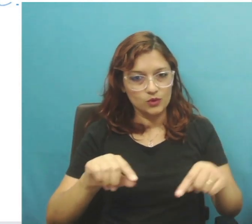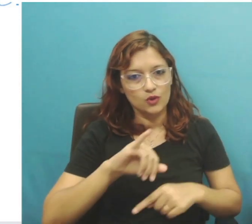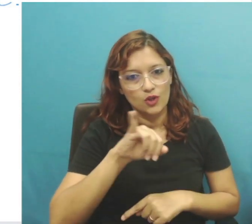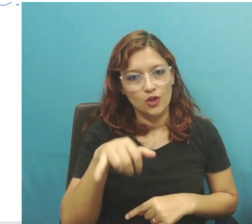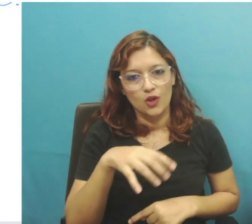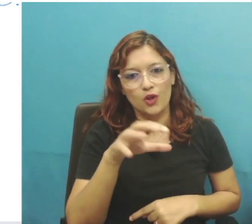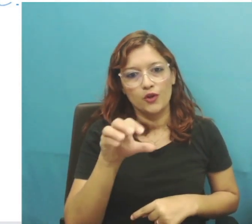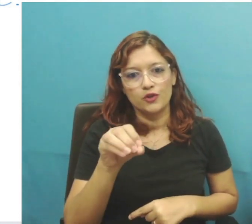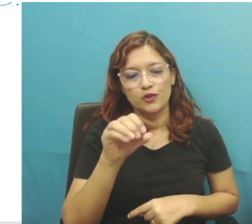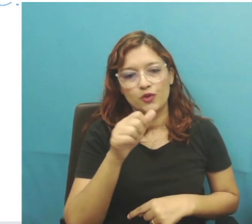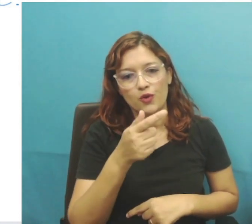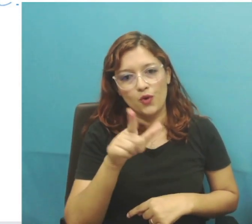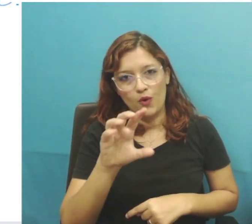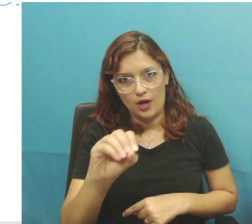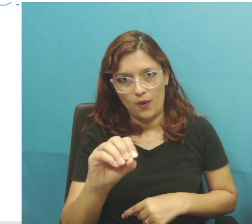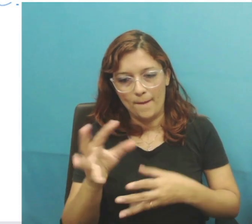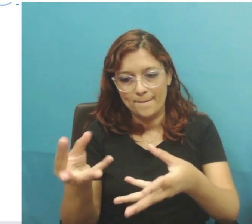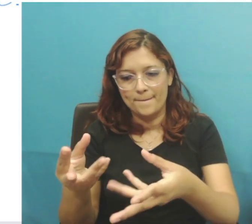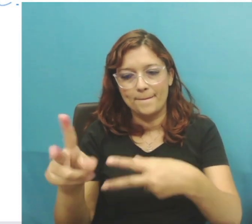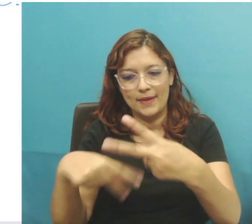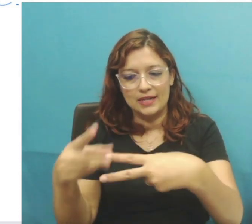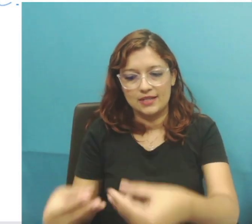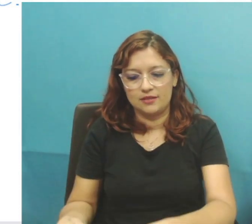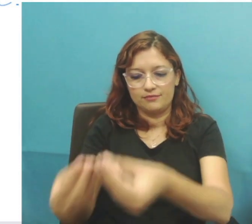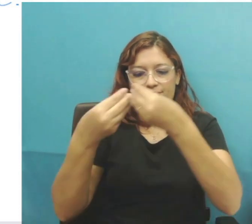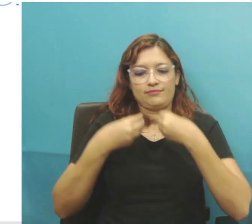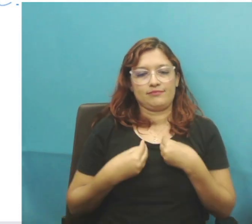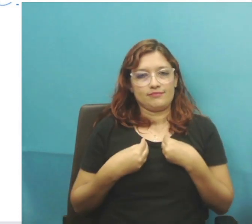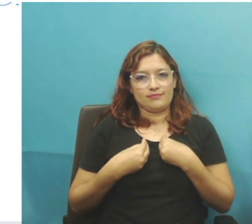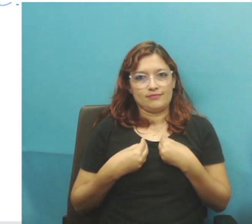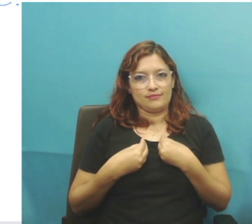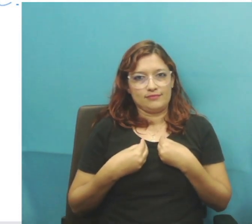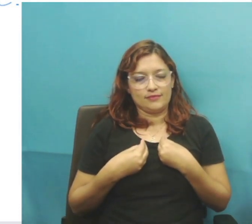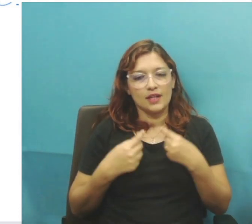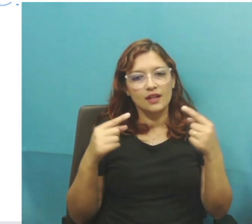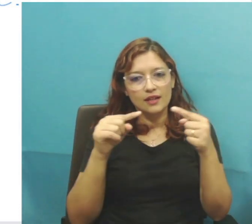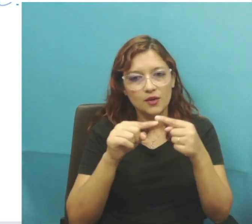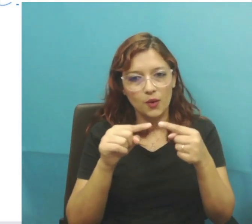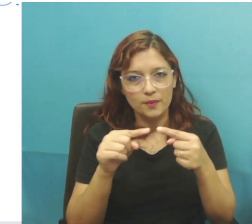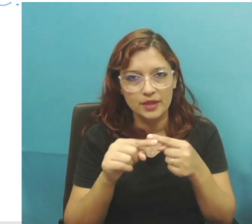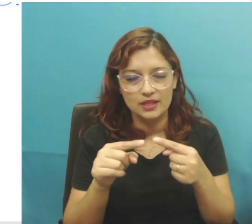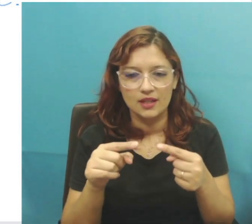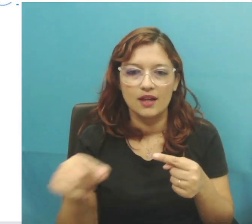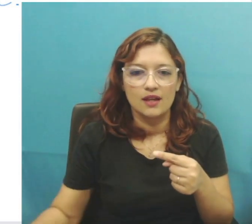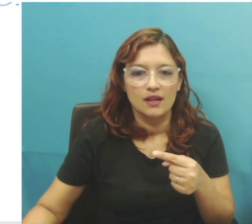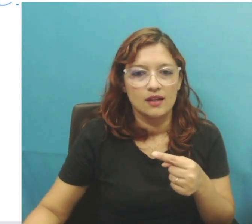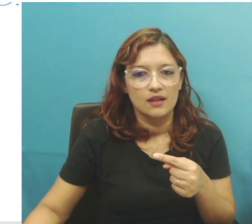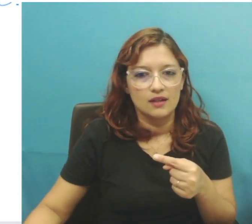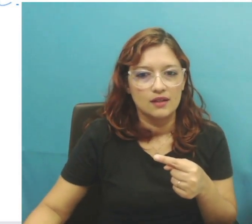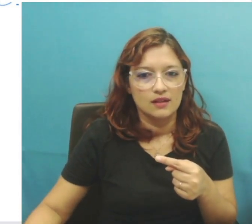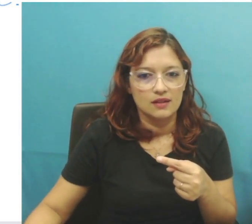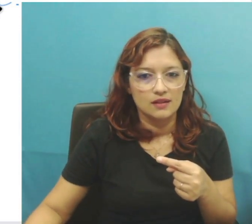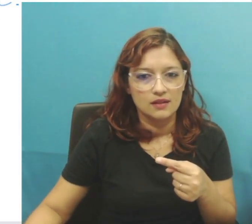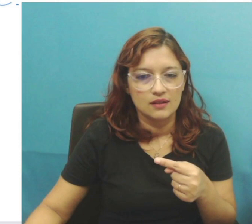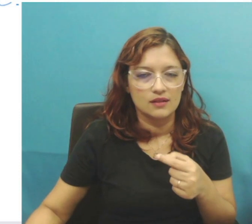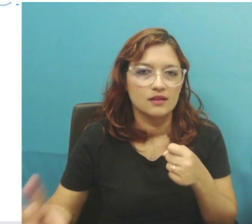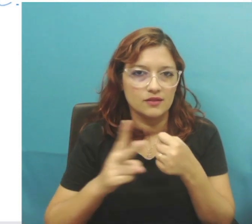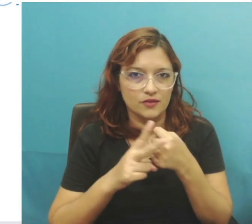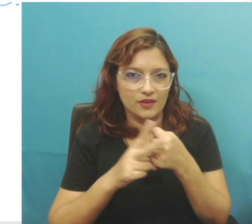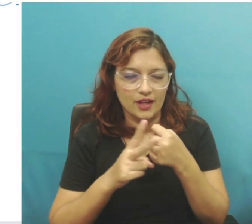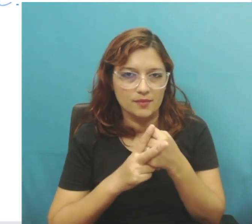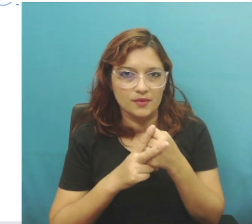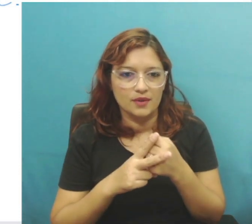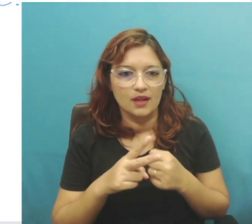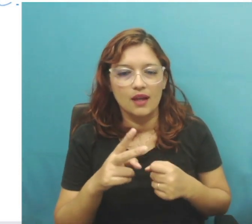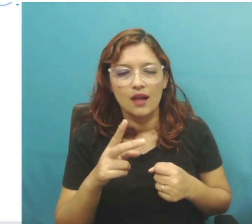Era um substantivo e na segunda frase representa uma ação. João me